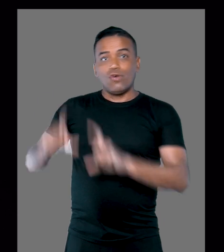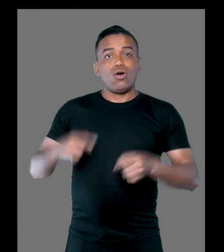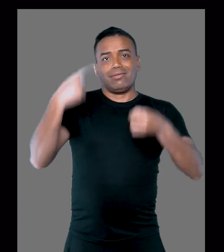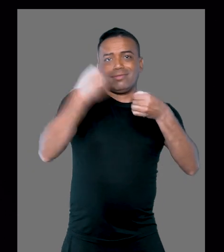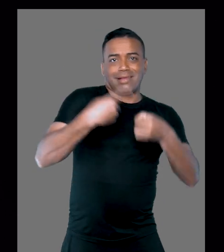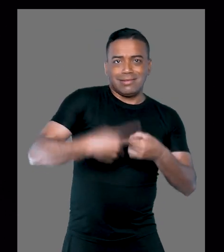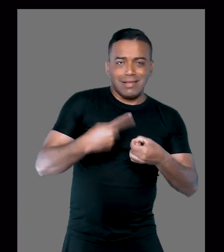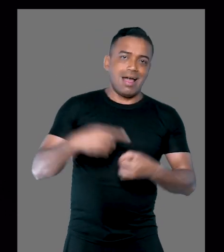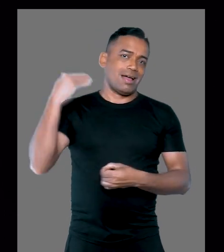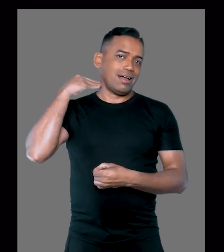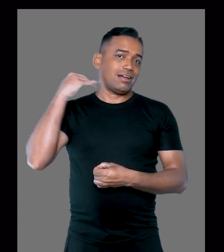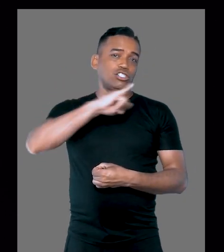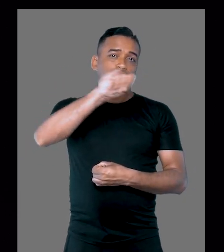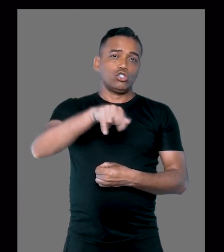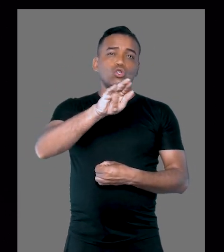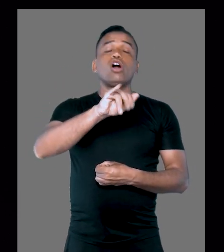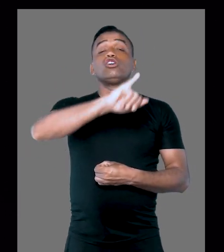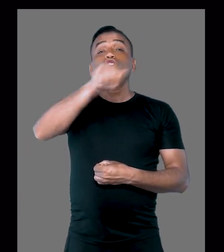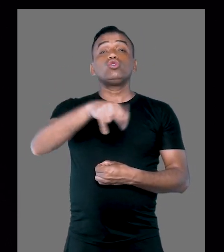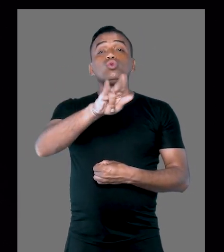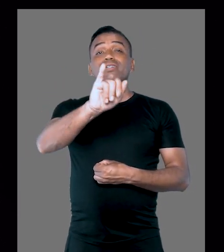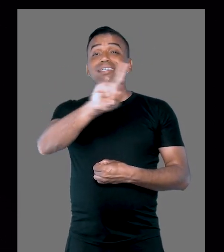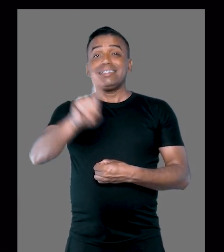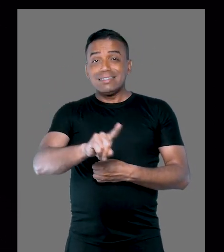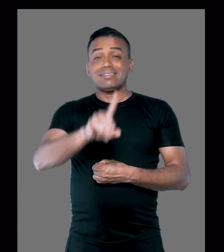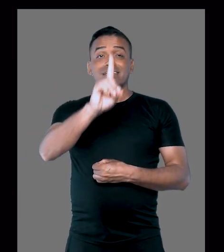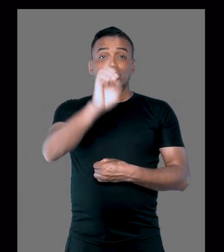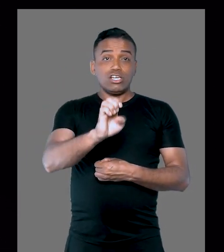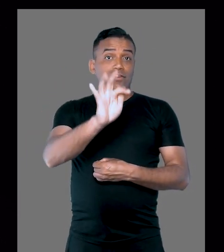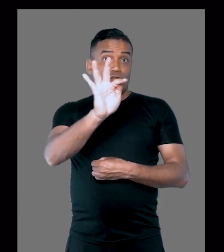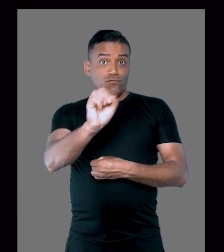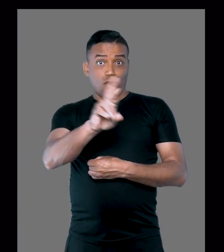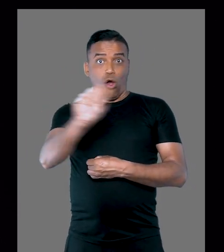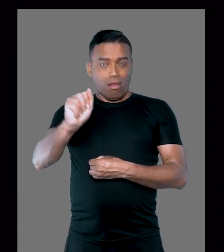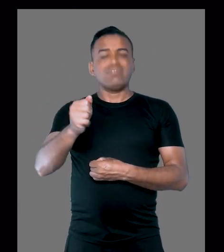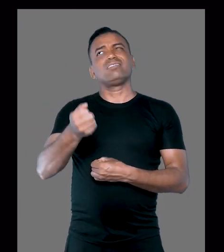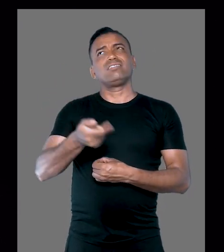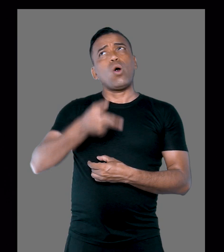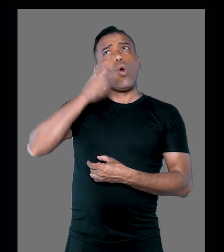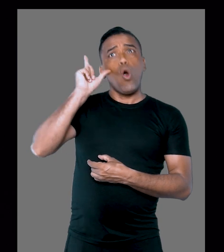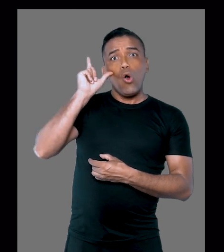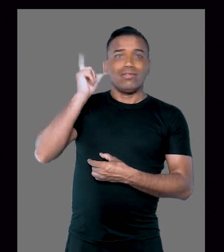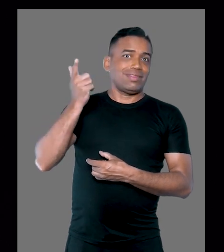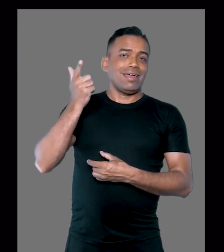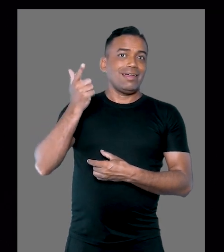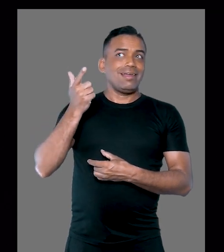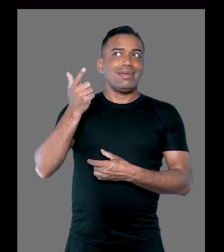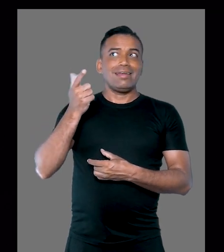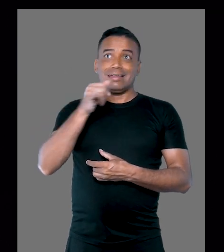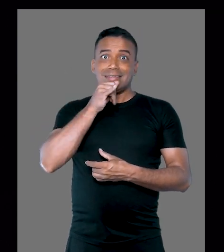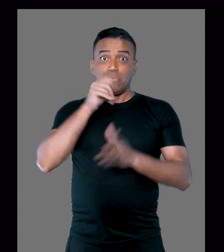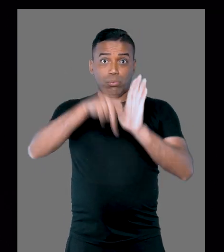cidade. Assim, tem até uma coisa muito engraçada, porque e ontem, inclusive, fez 30 anos do Plano Real, né, que